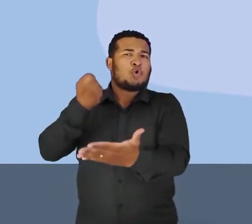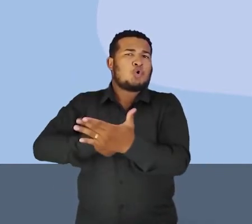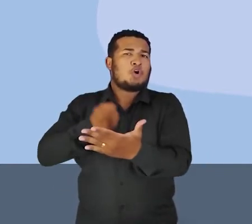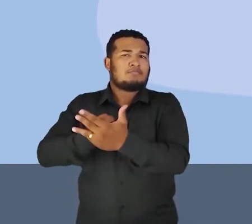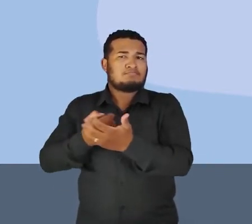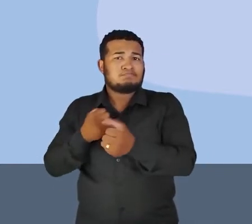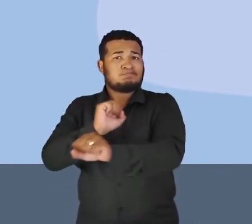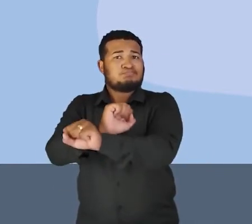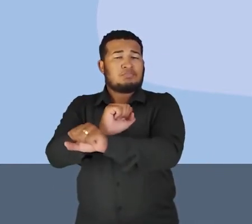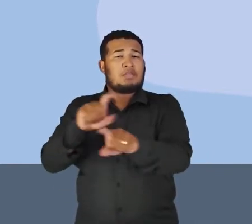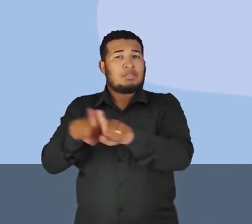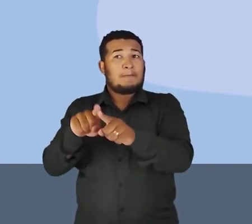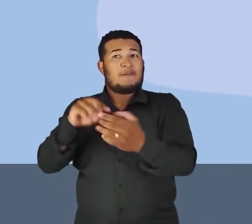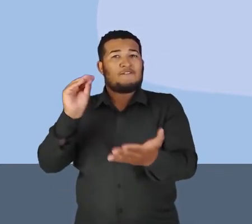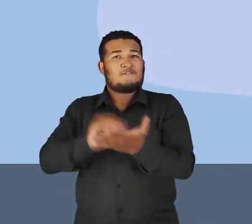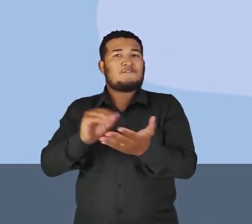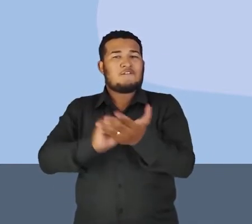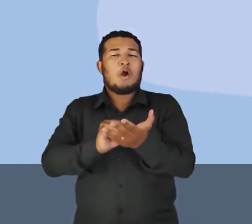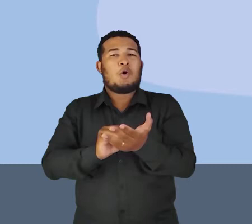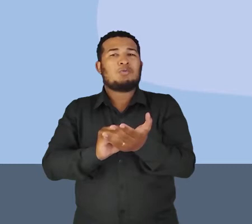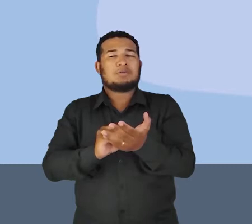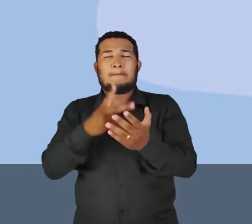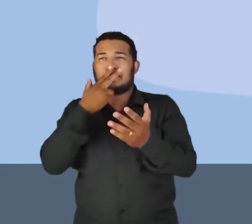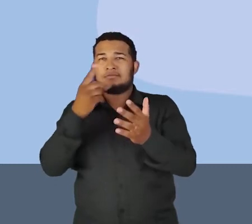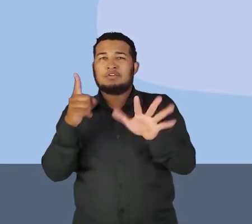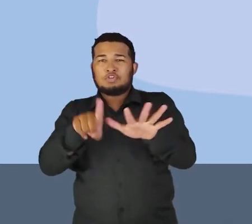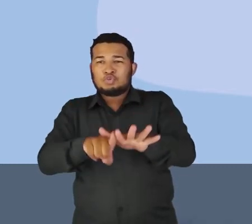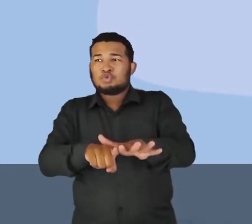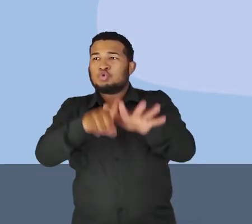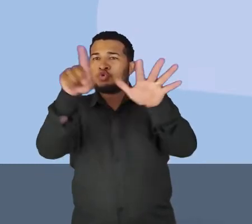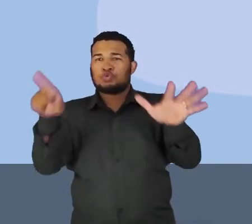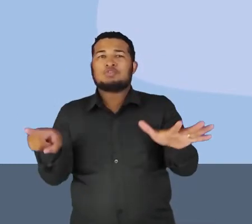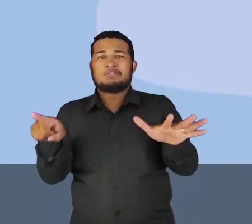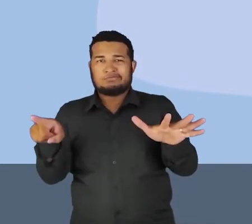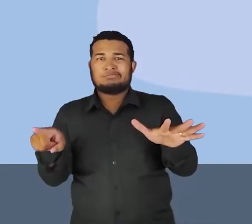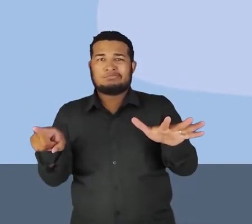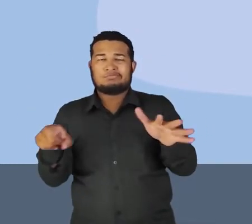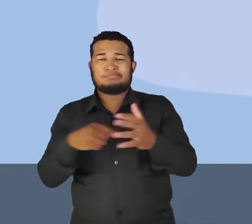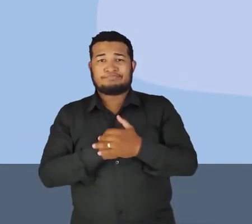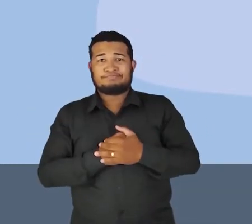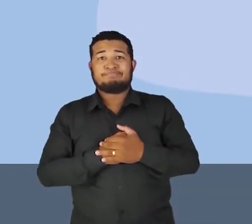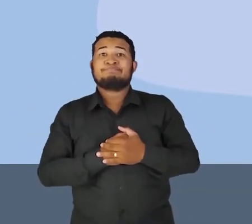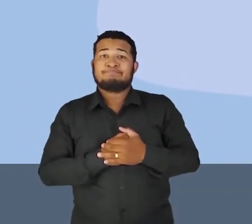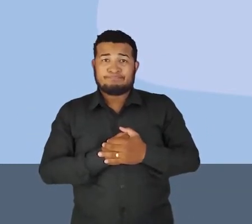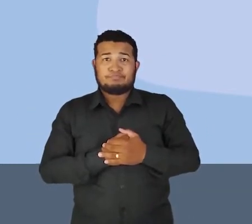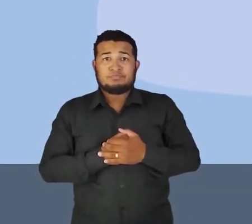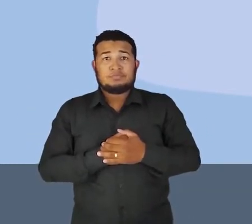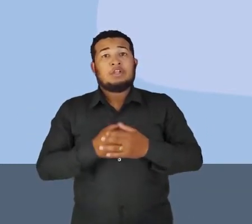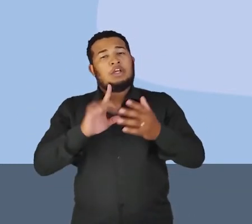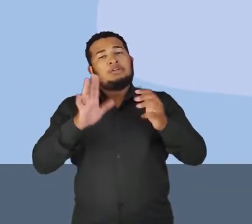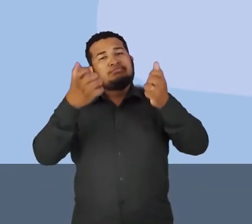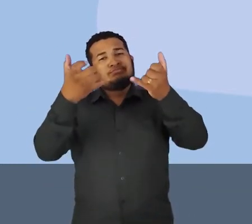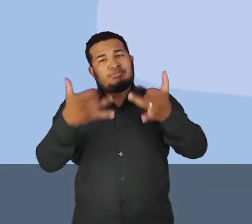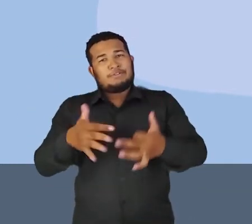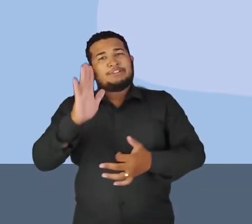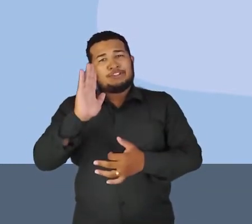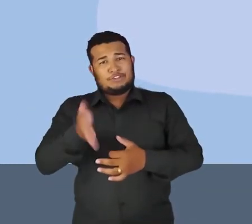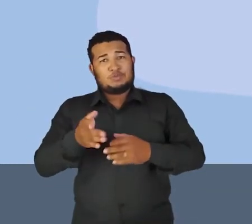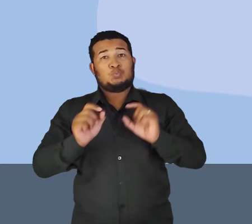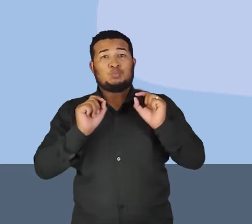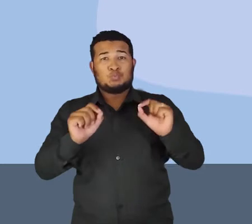pela falta de inclusão social que aconteceu após esse período. Como eu falei para